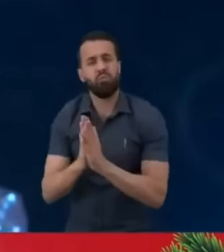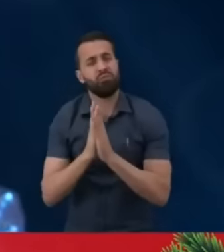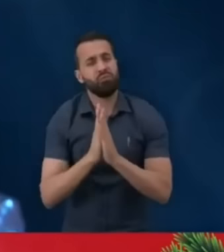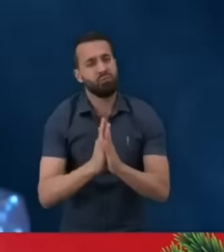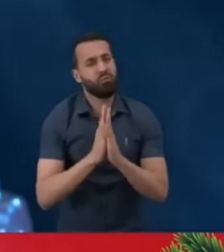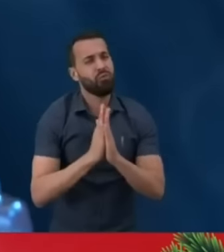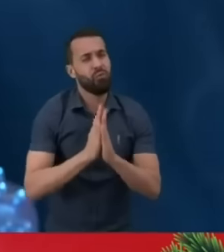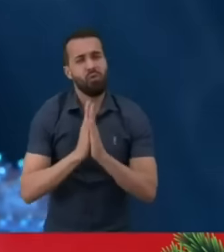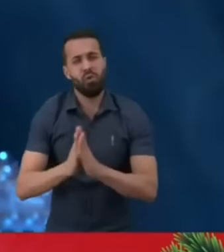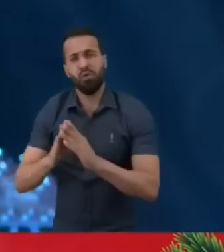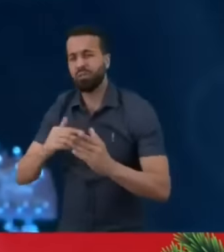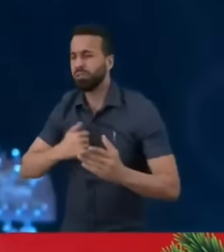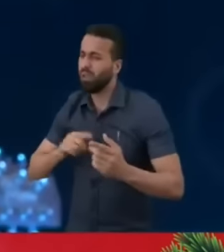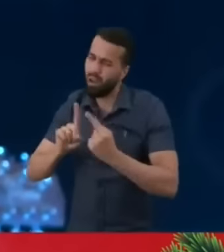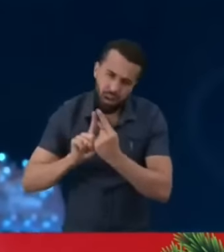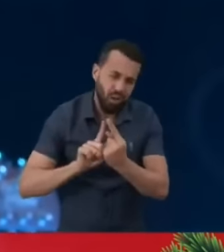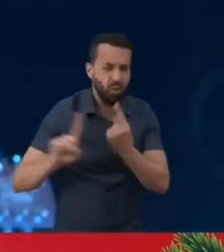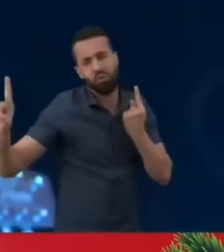Diga aí.